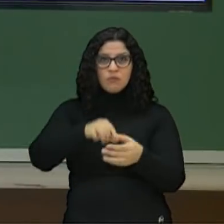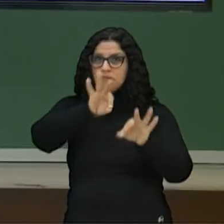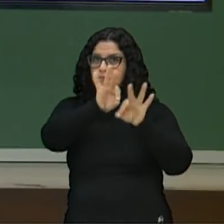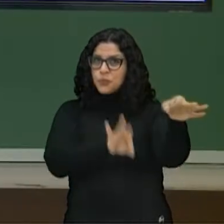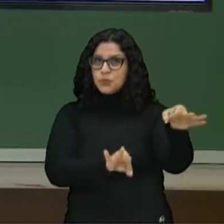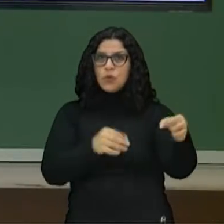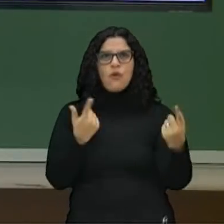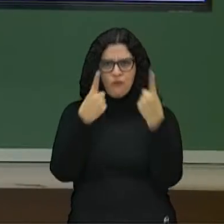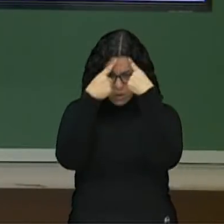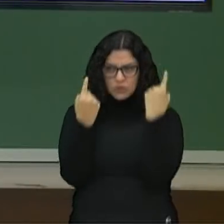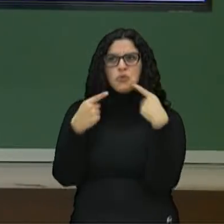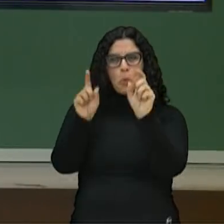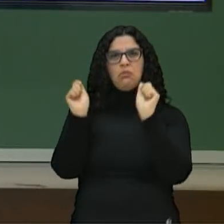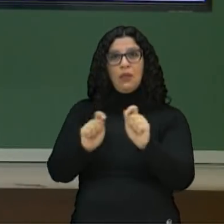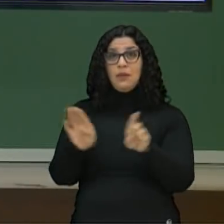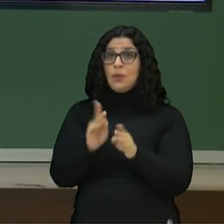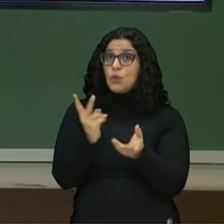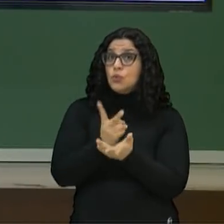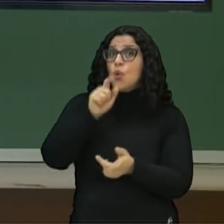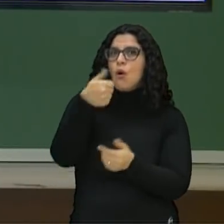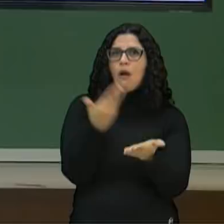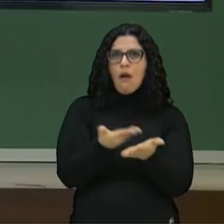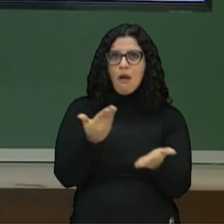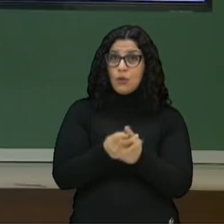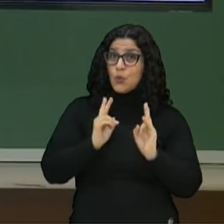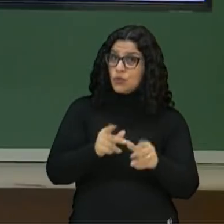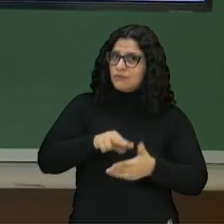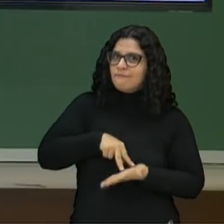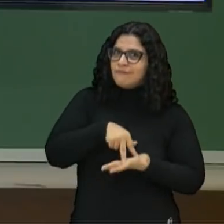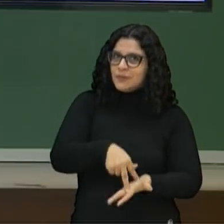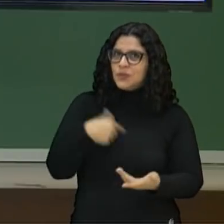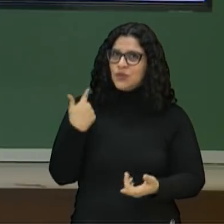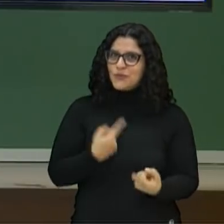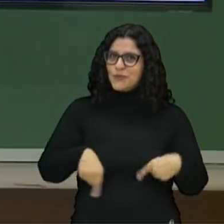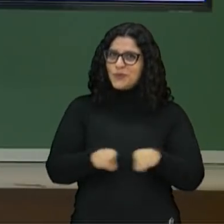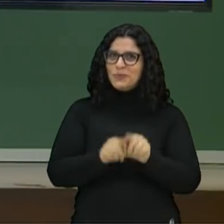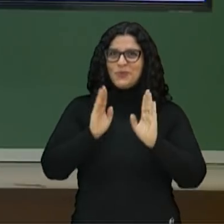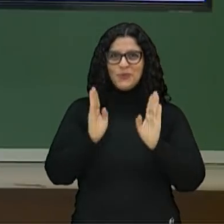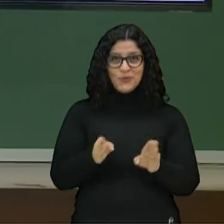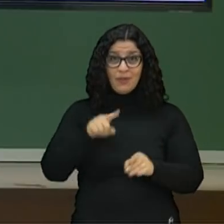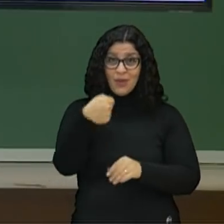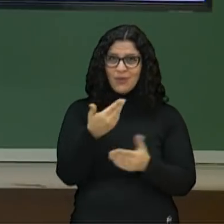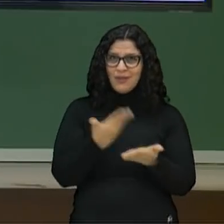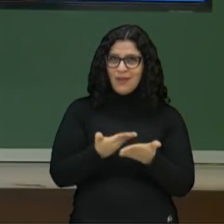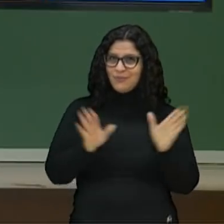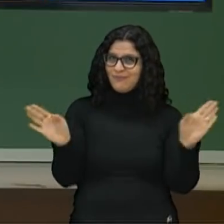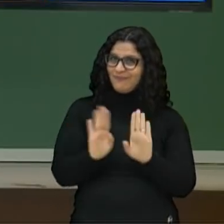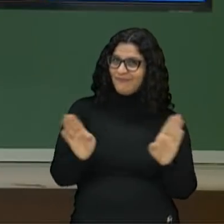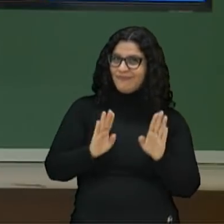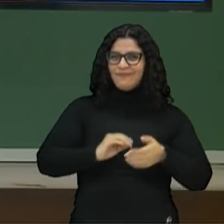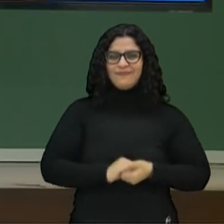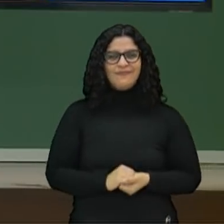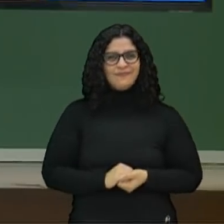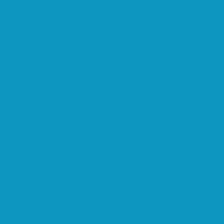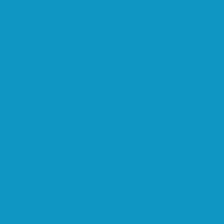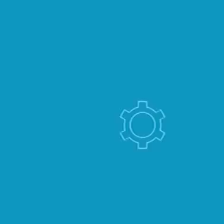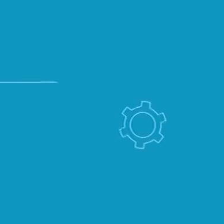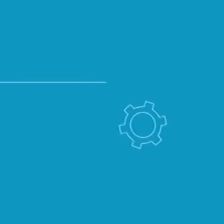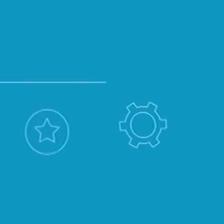não agressão. A gente continua na próxima aula, continua firme e a gente volta na próxima. Tchau, pessoal!